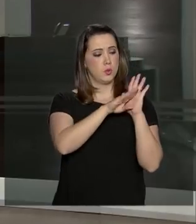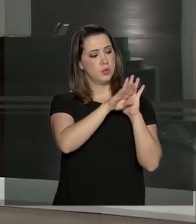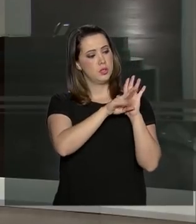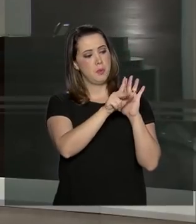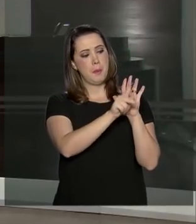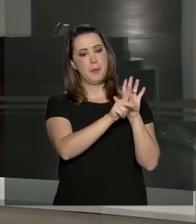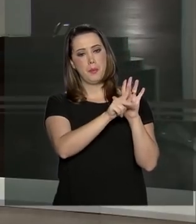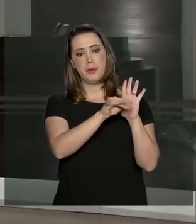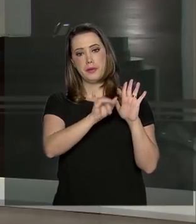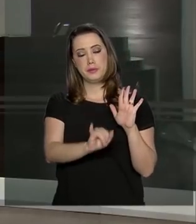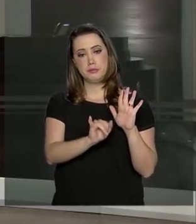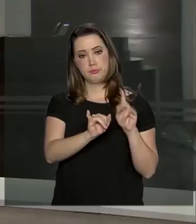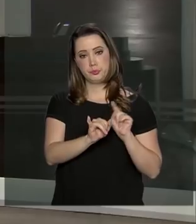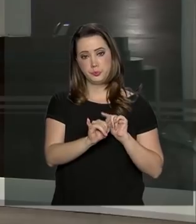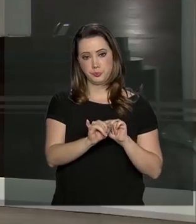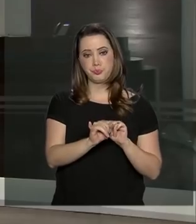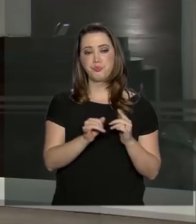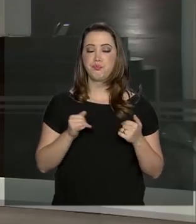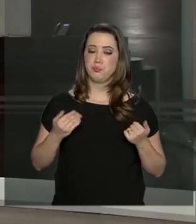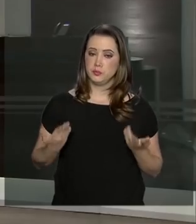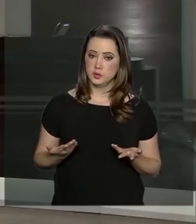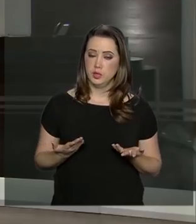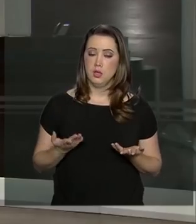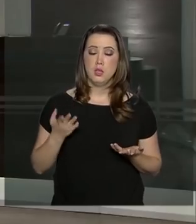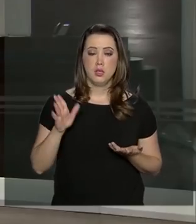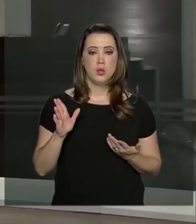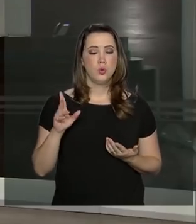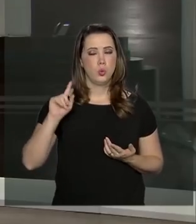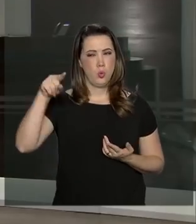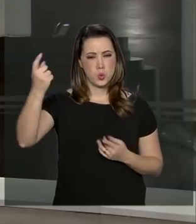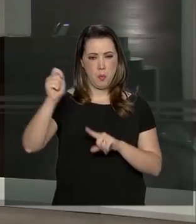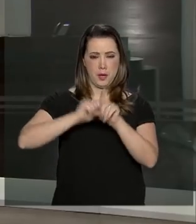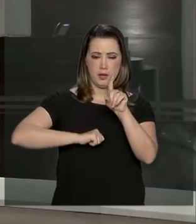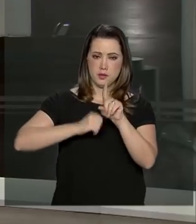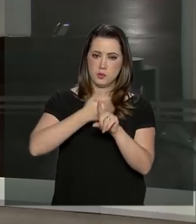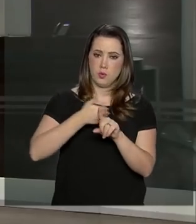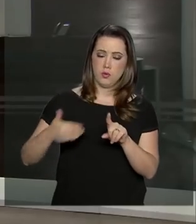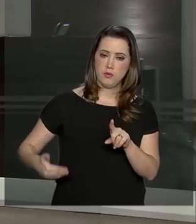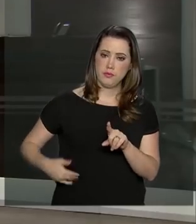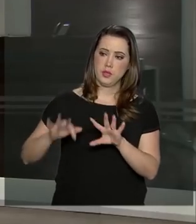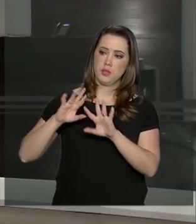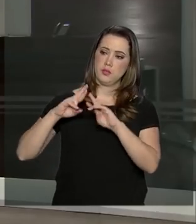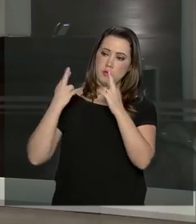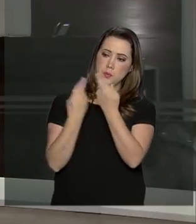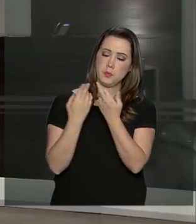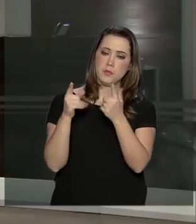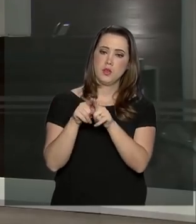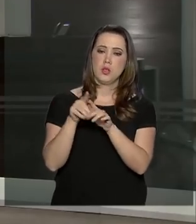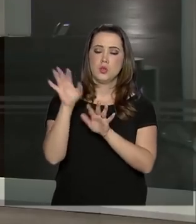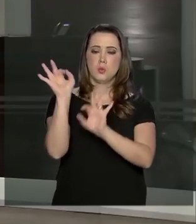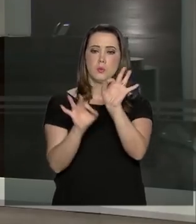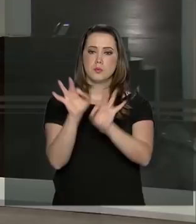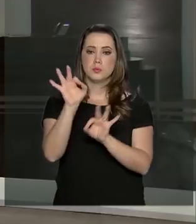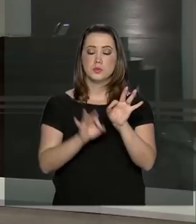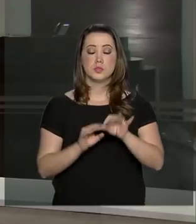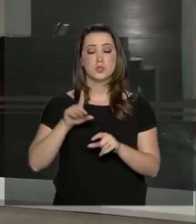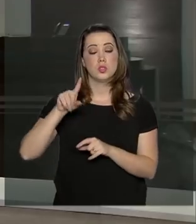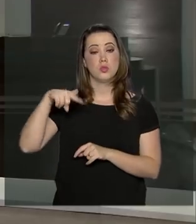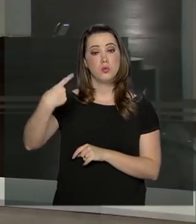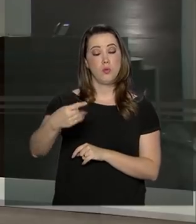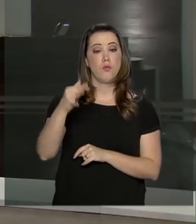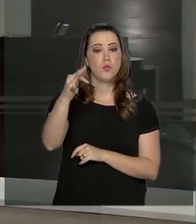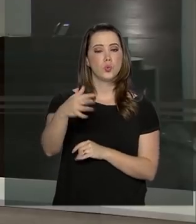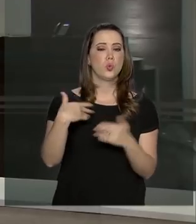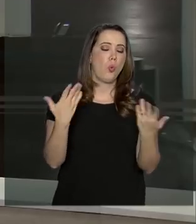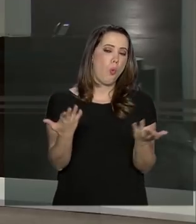de Parcerias e Investimentos, o PPI. No mês que vem, o governo irá se reunir para definir quais serão os próximos empreendimentos que